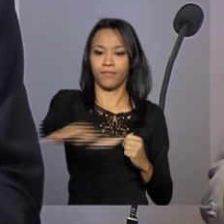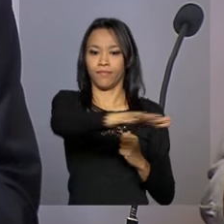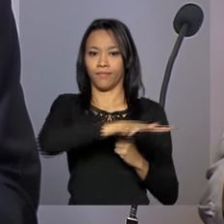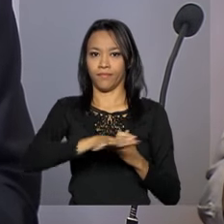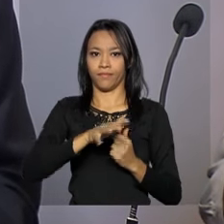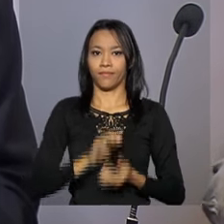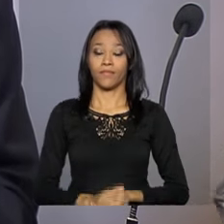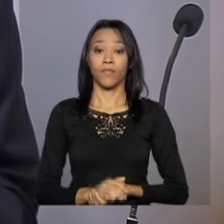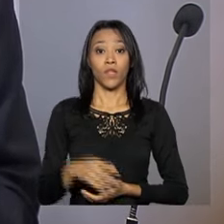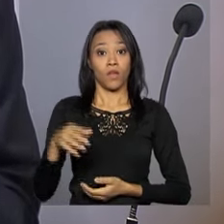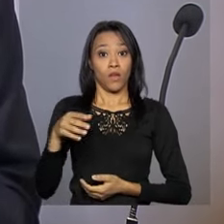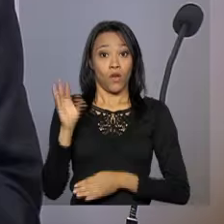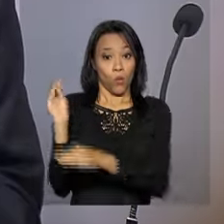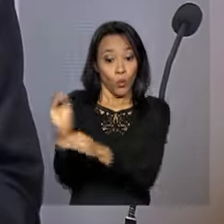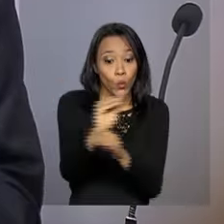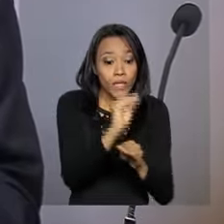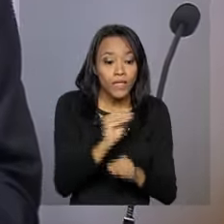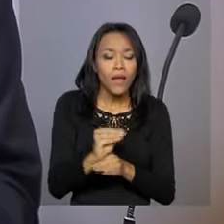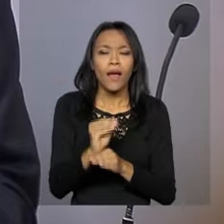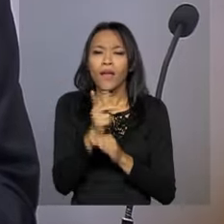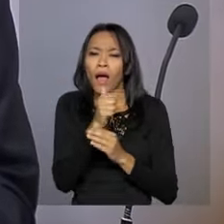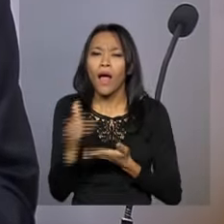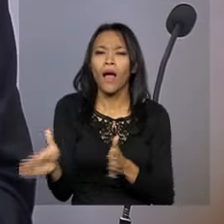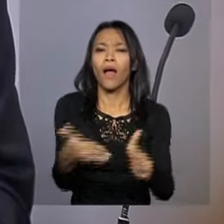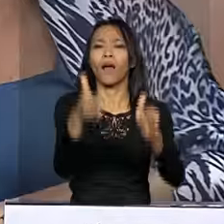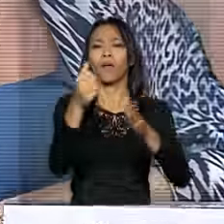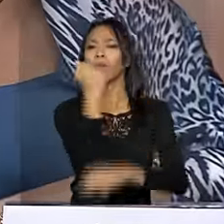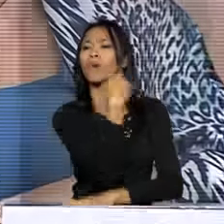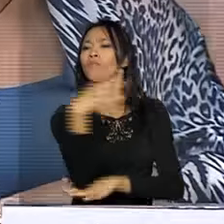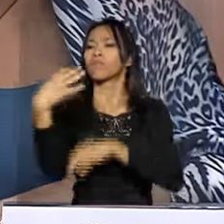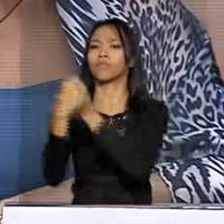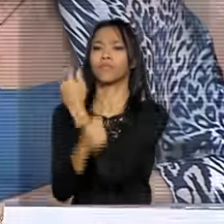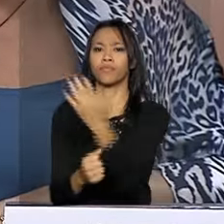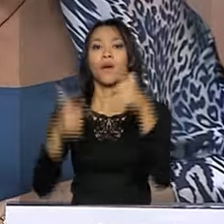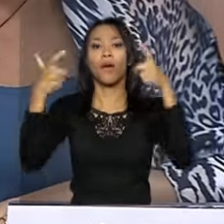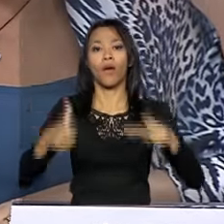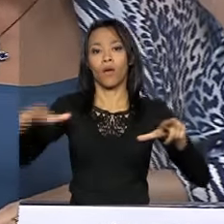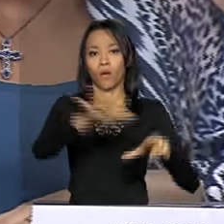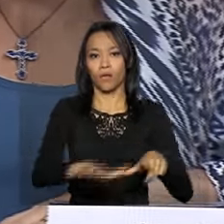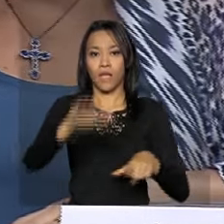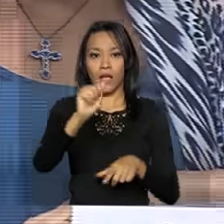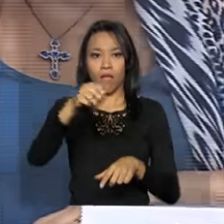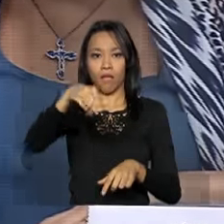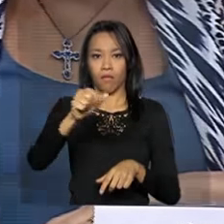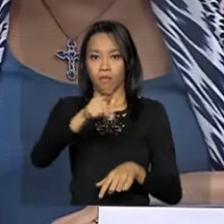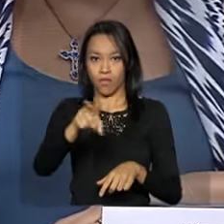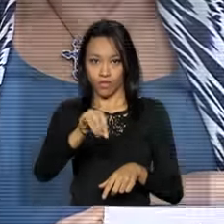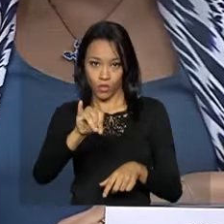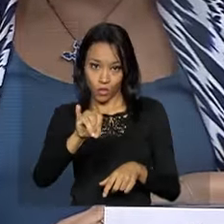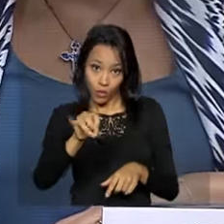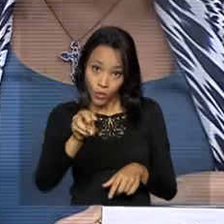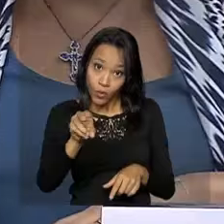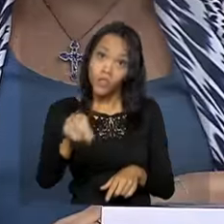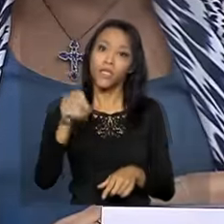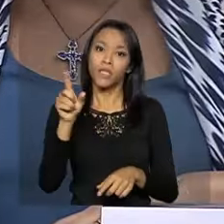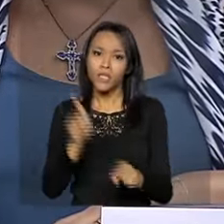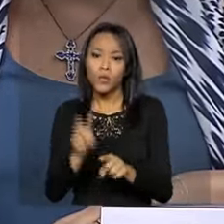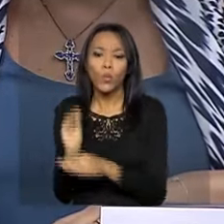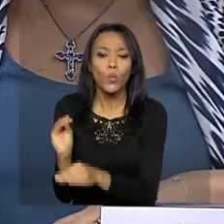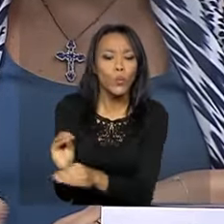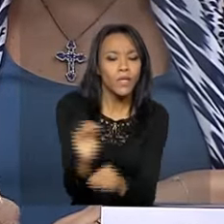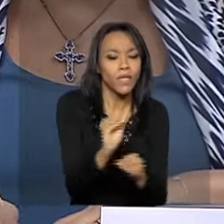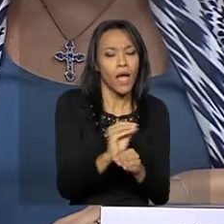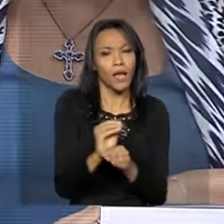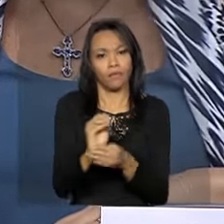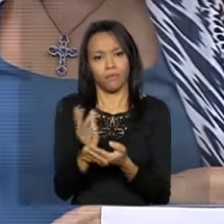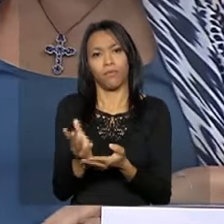Promover o uso sustentável dos recursos naturais da Amazônia e gerar conhecimento com inclusão produtiva. Esse é o objetivo